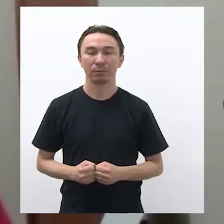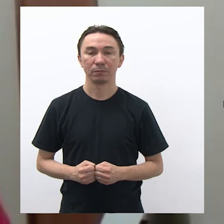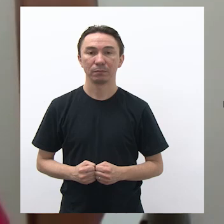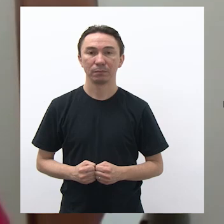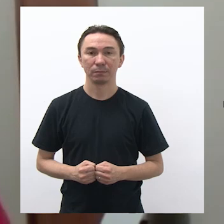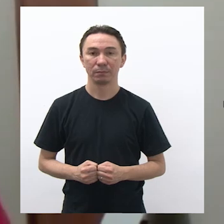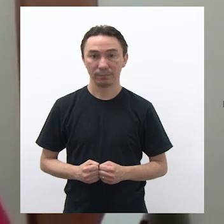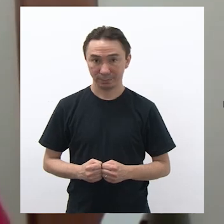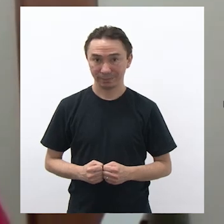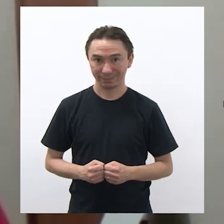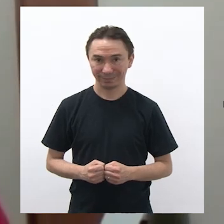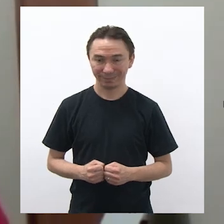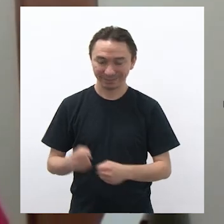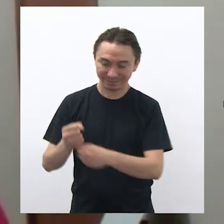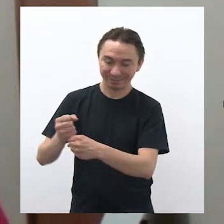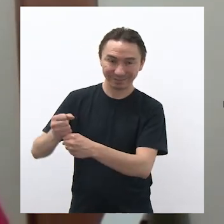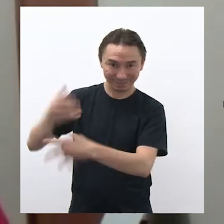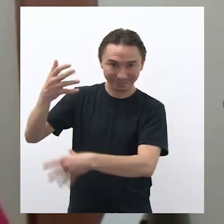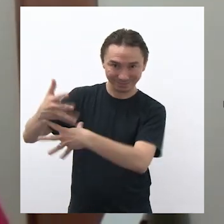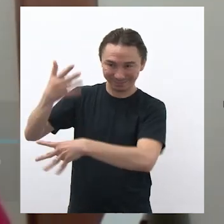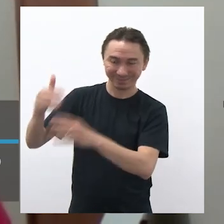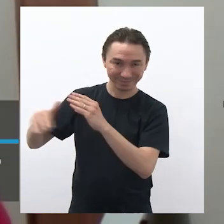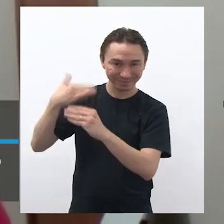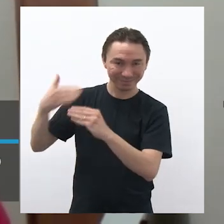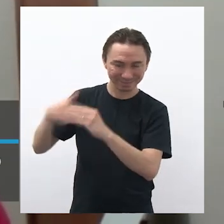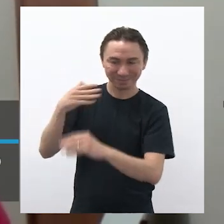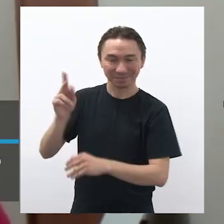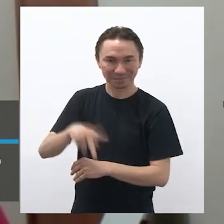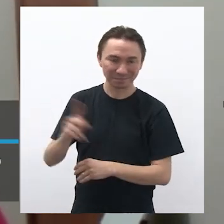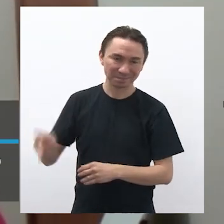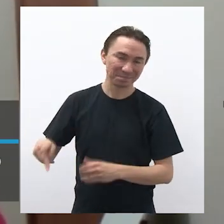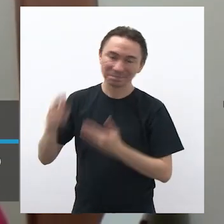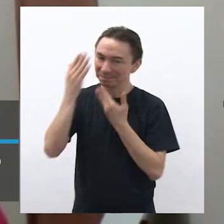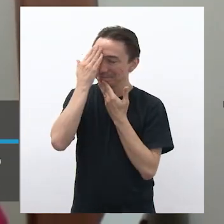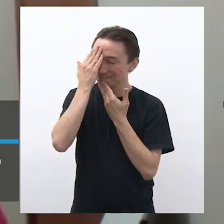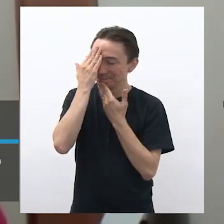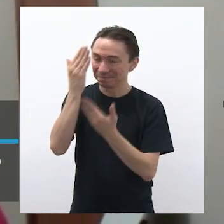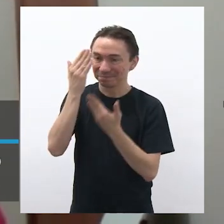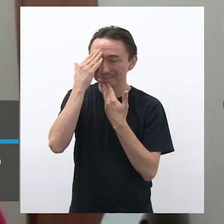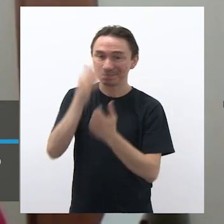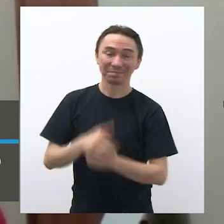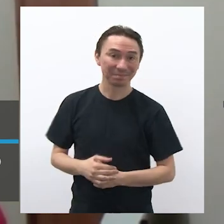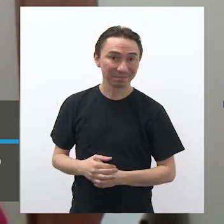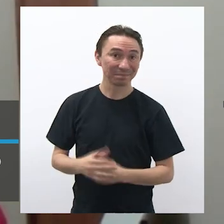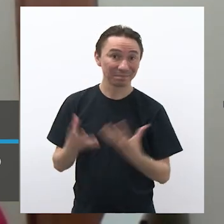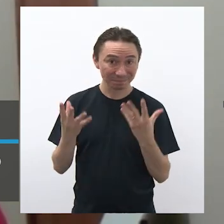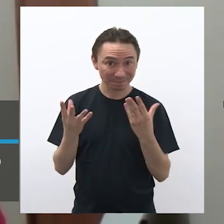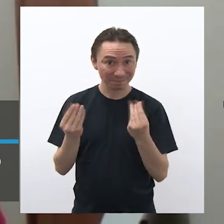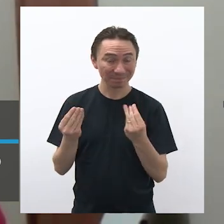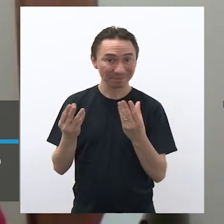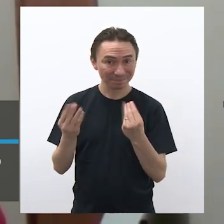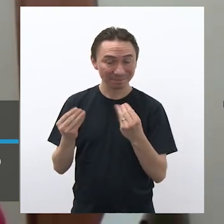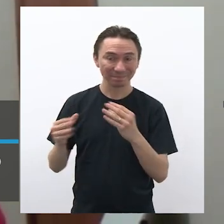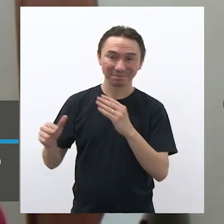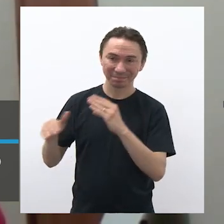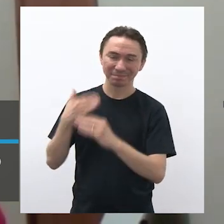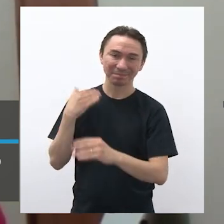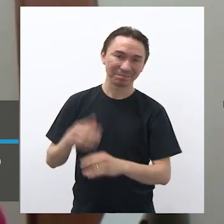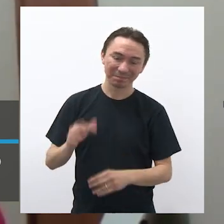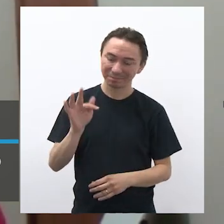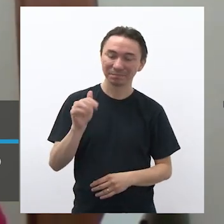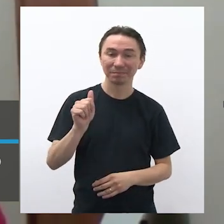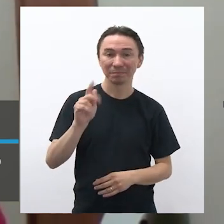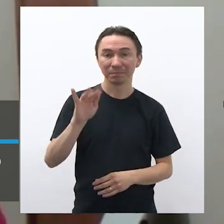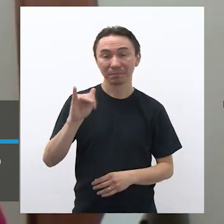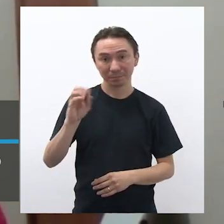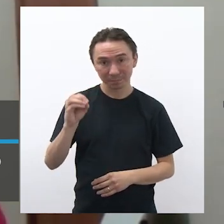Queria agradecer aos professores que estão aqui conosco, né? Temos várias contribuições aqui, Edna. O professor Otávio comenta,